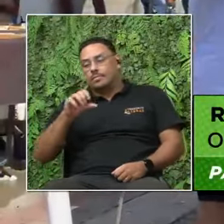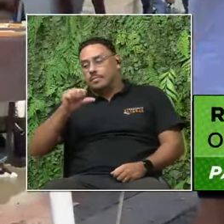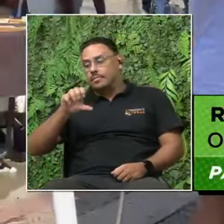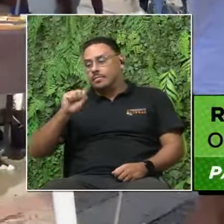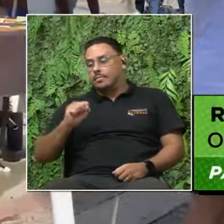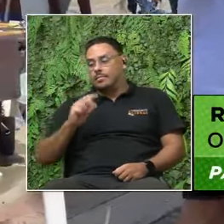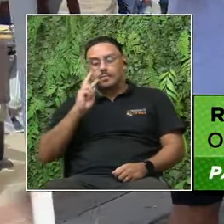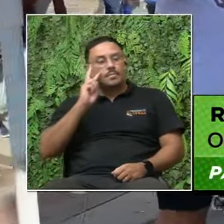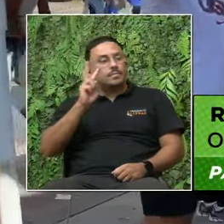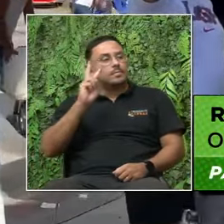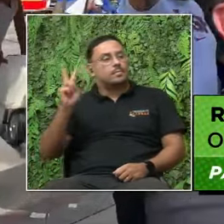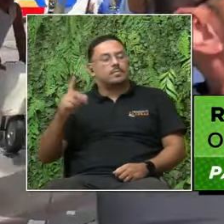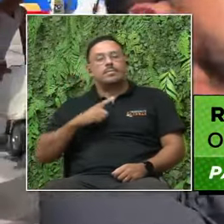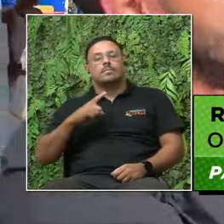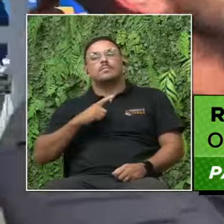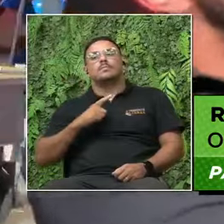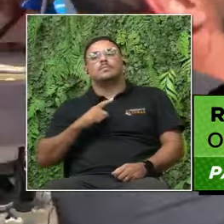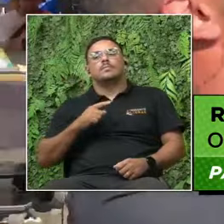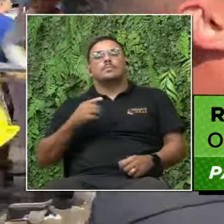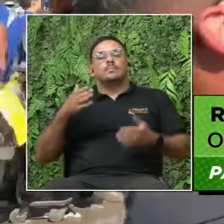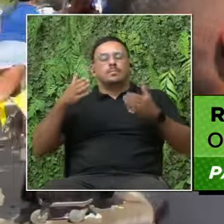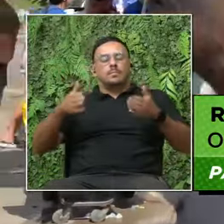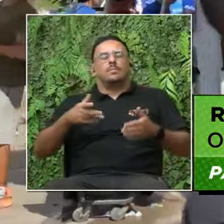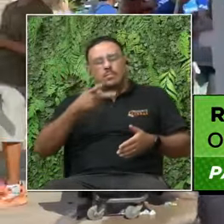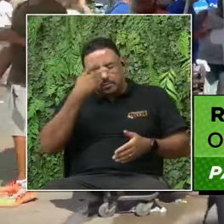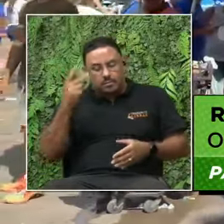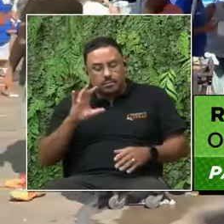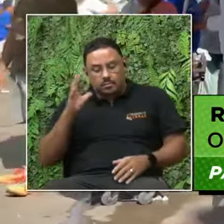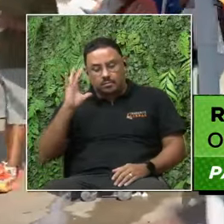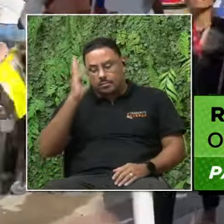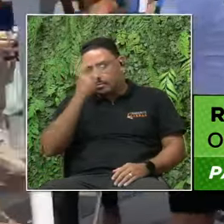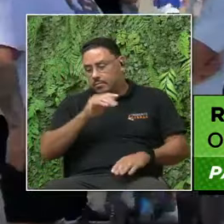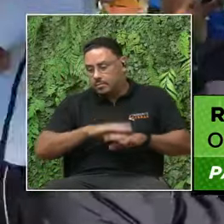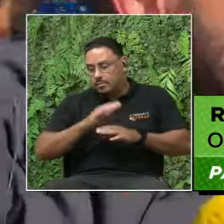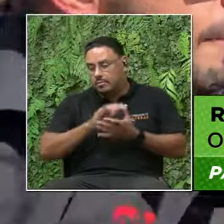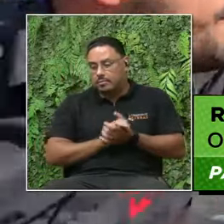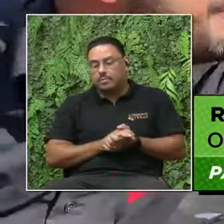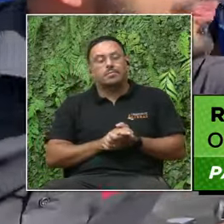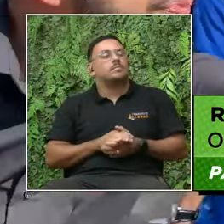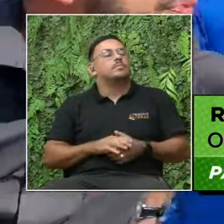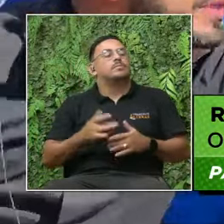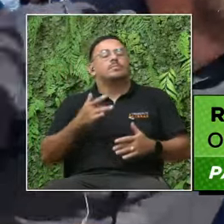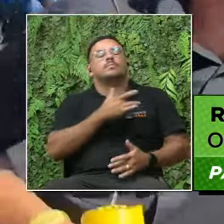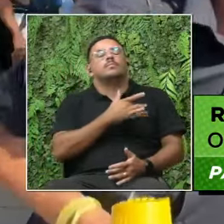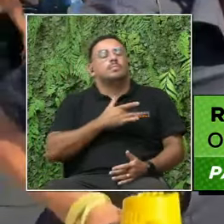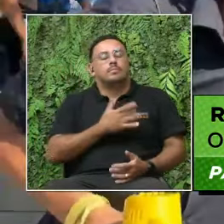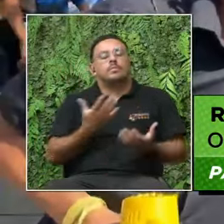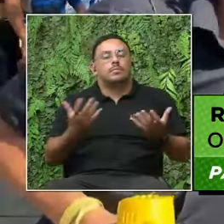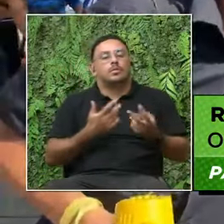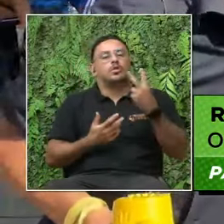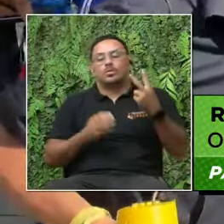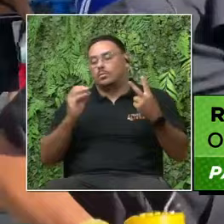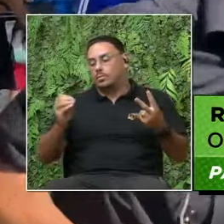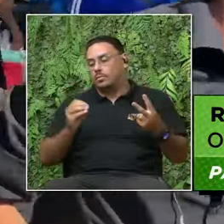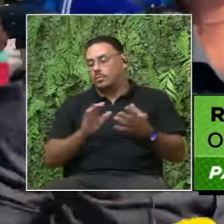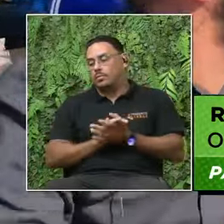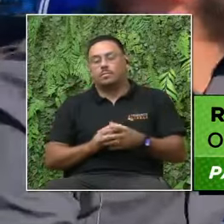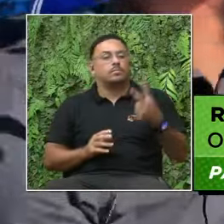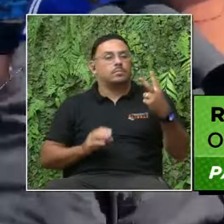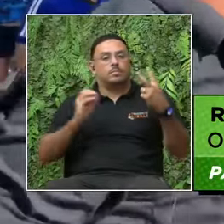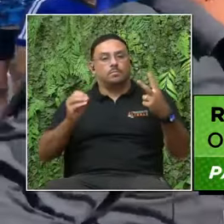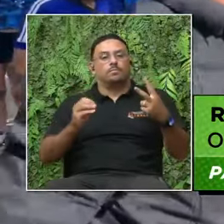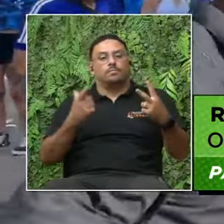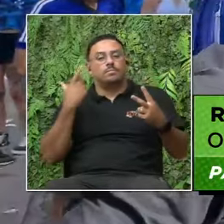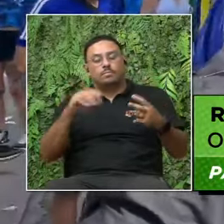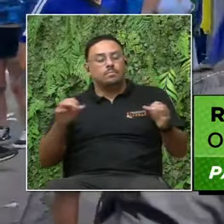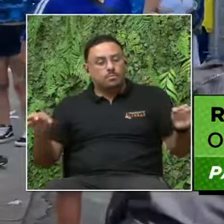só olha só olha só aqui o po tá chegando bonito tá bonito cruzeirão cabuloso hoje é 2 a 0 he 2 a 0